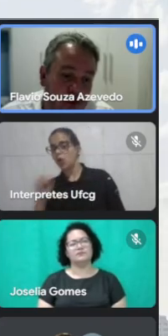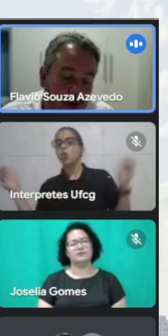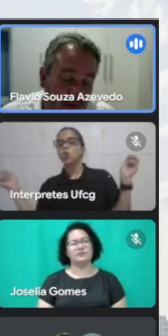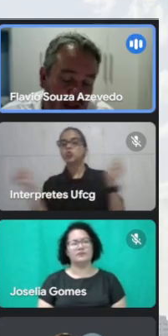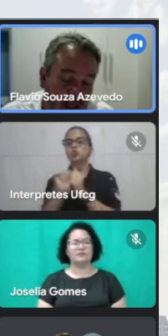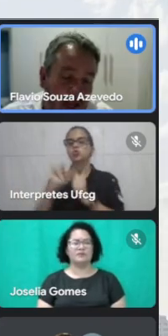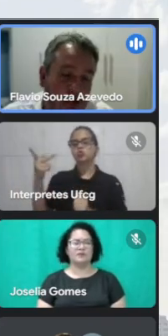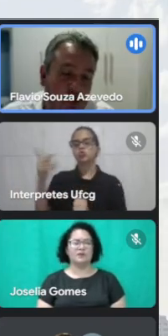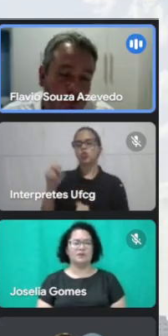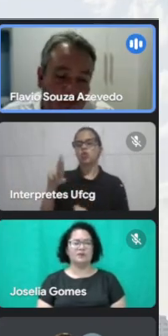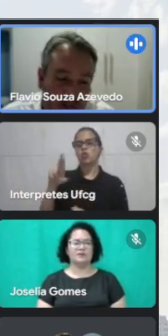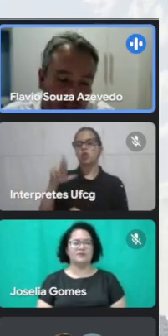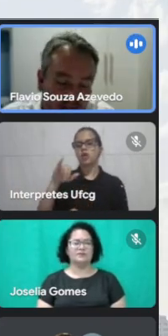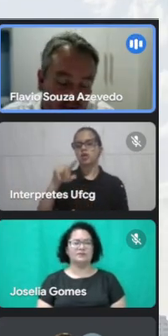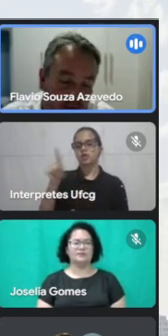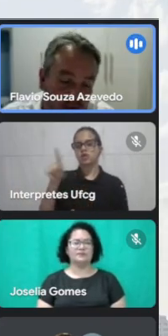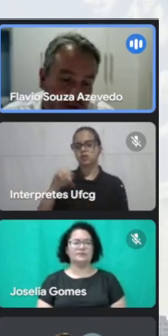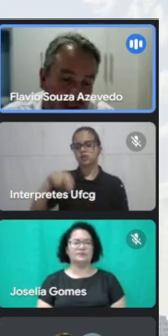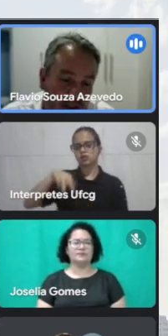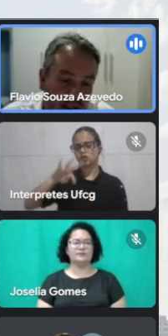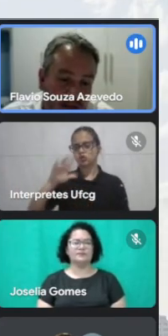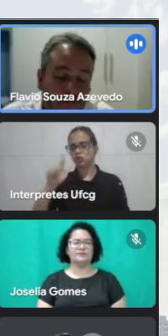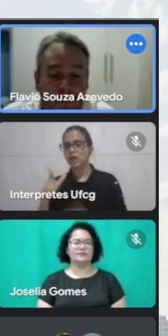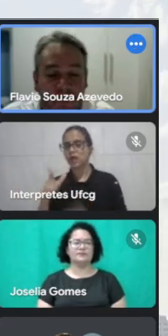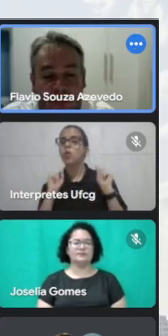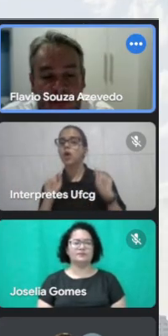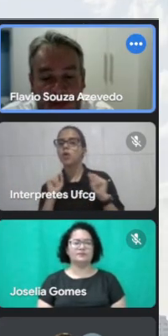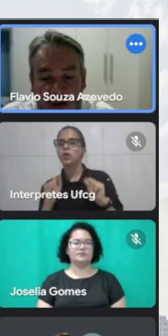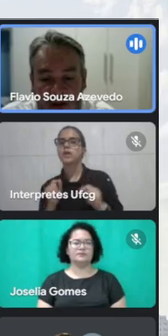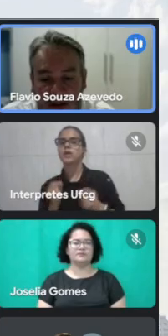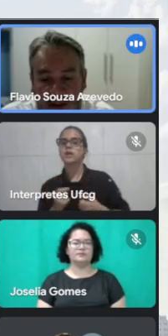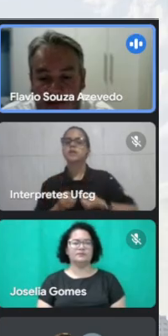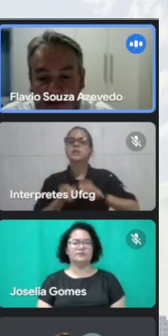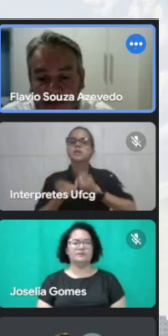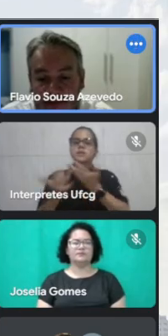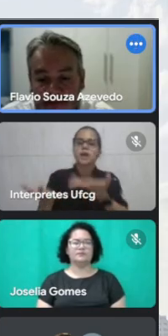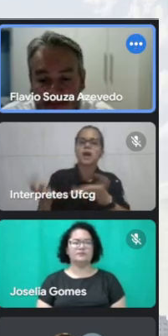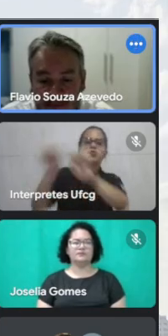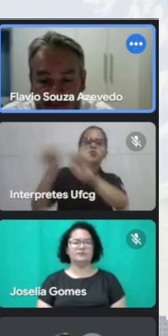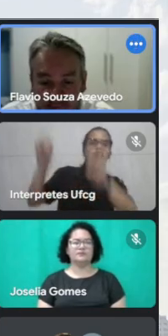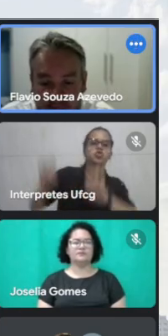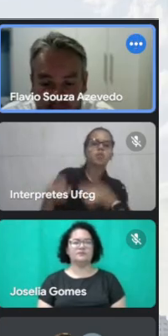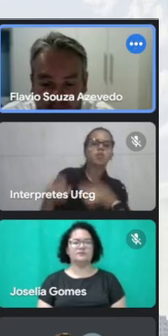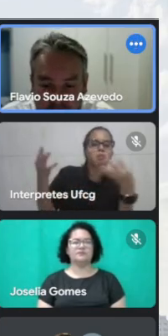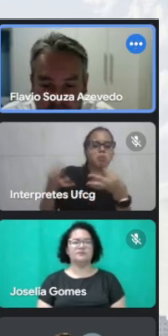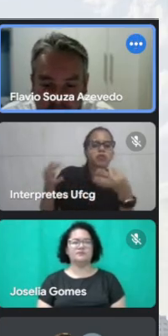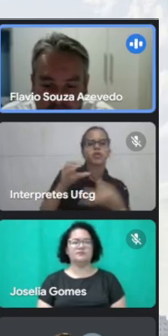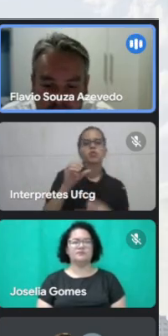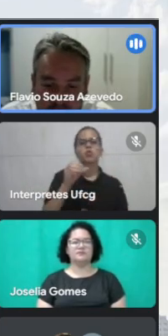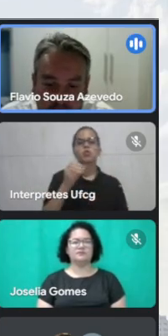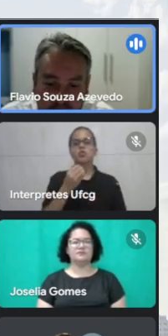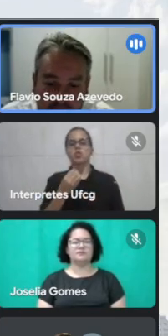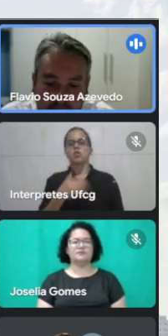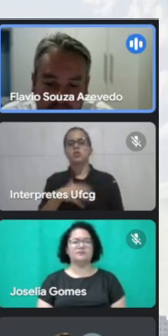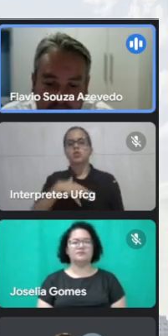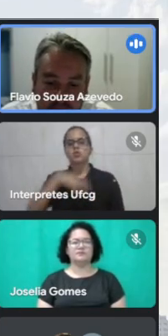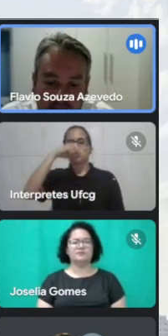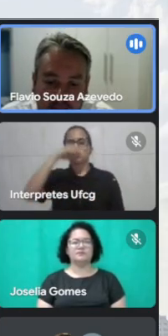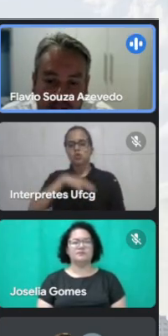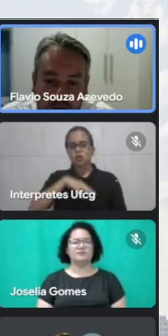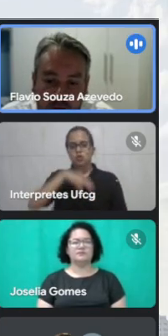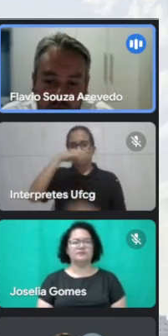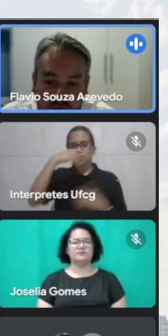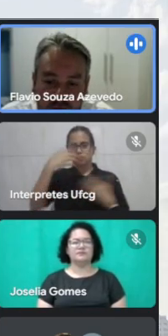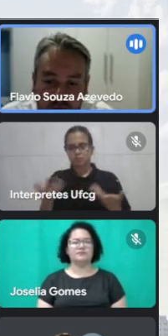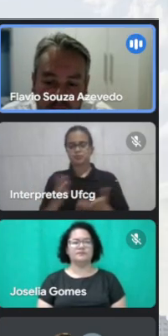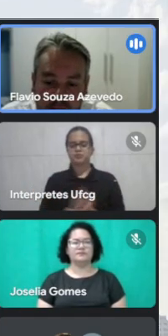da fitorremediação, levando oxigênio aí para o sistema. Aqui nessa figura de baixo a gente vê um